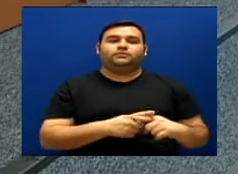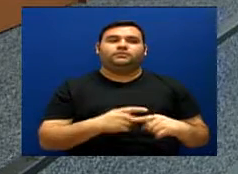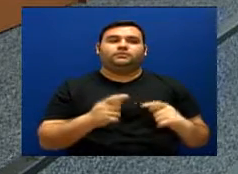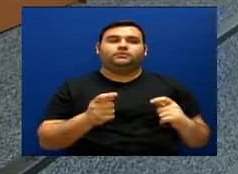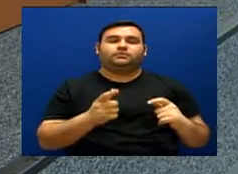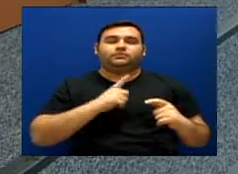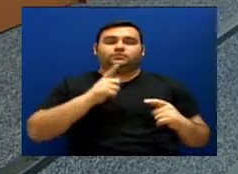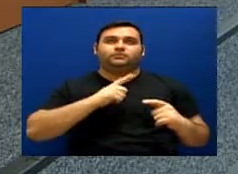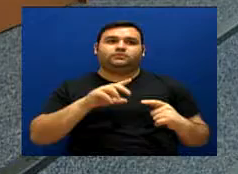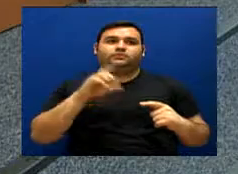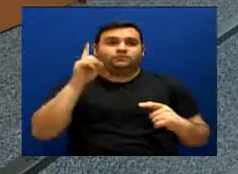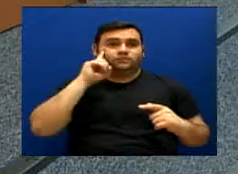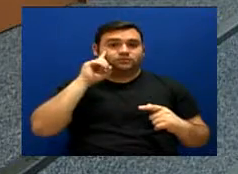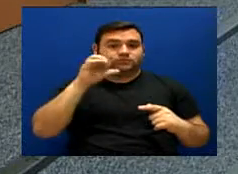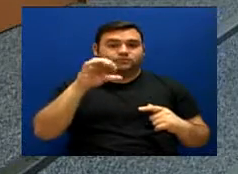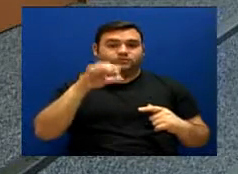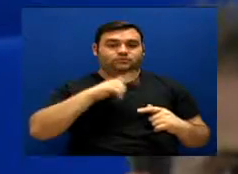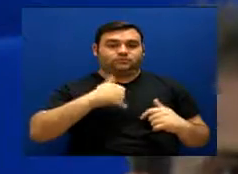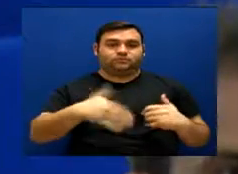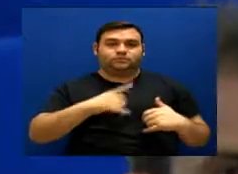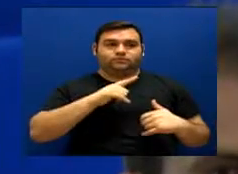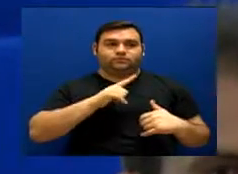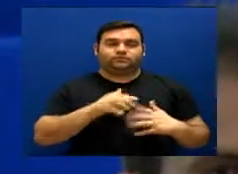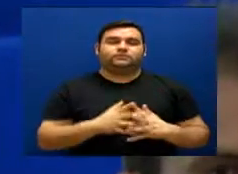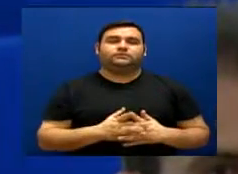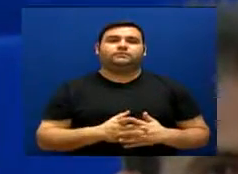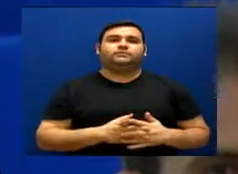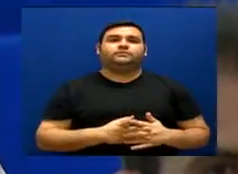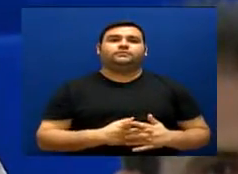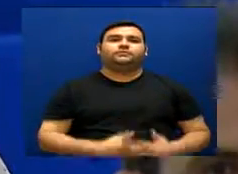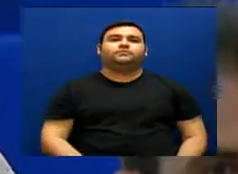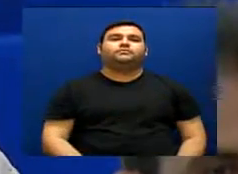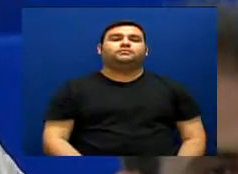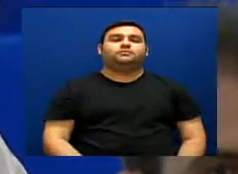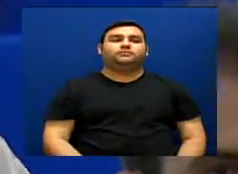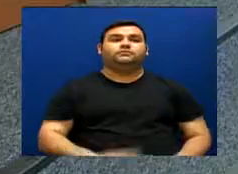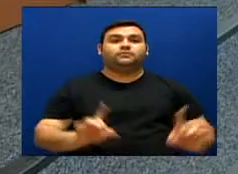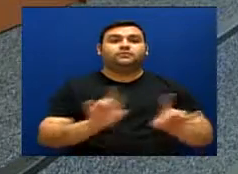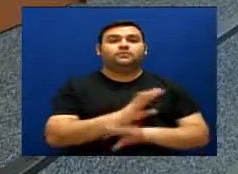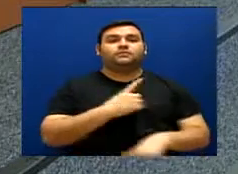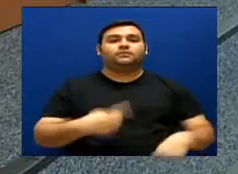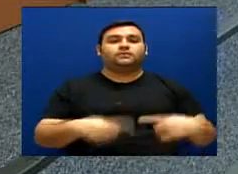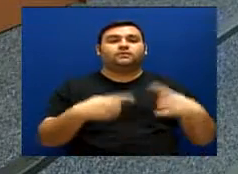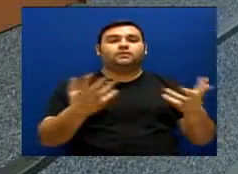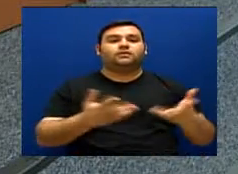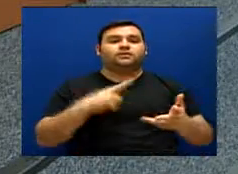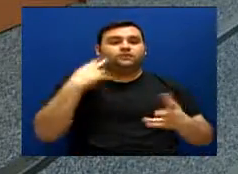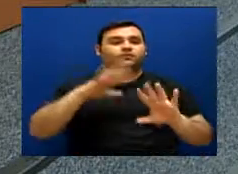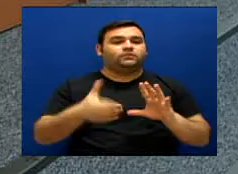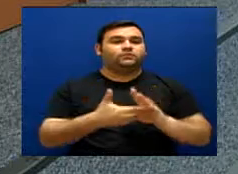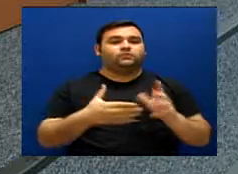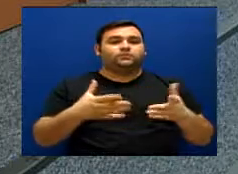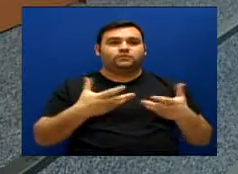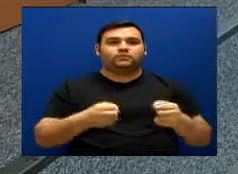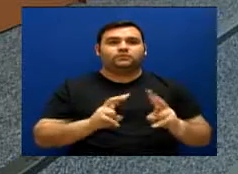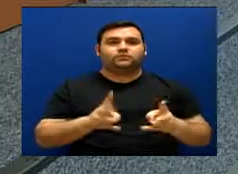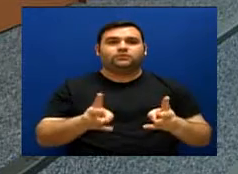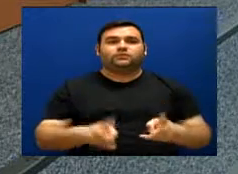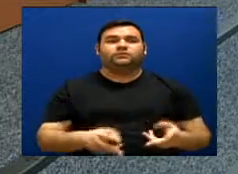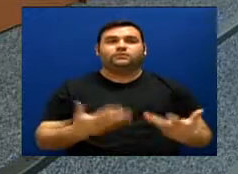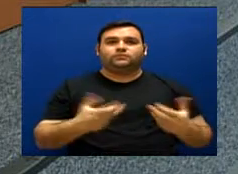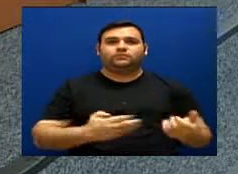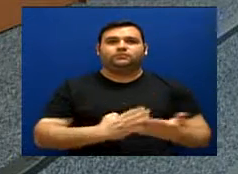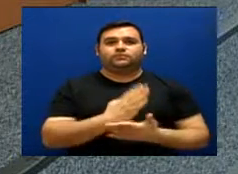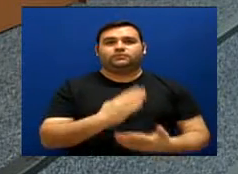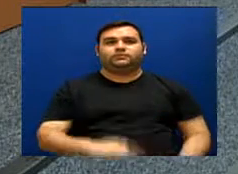uma, 90 dias, aí um prazo noventena. Maior. Tá bom. Encerrada a discussão, os vereadores e vereadoras concordam, permaneçam como estão.